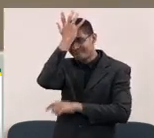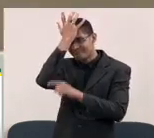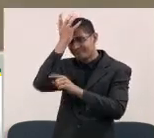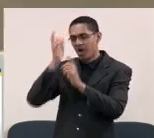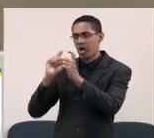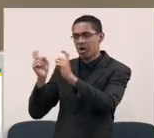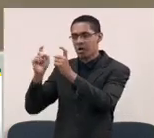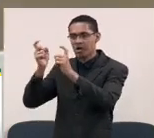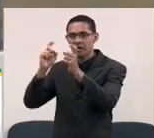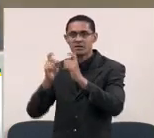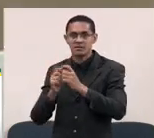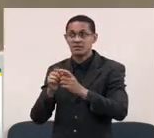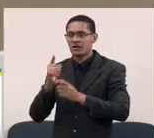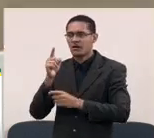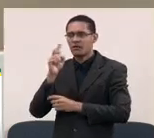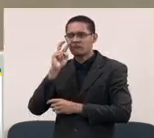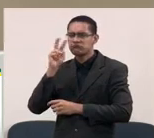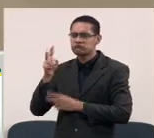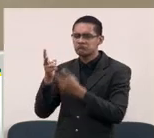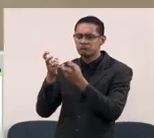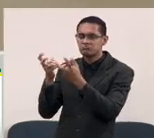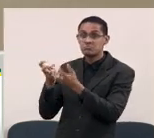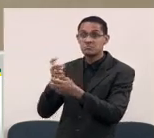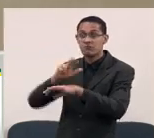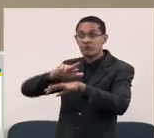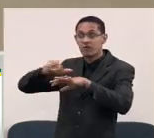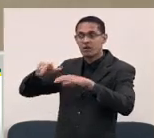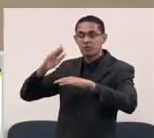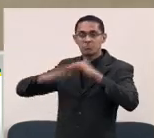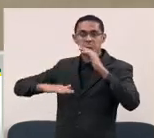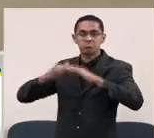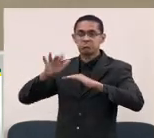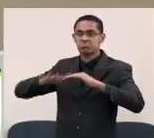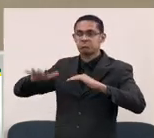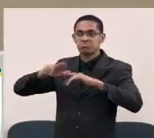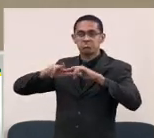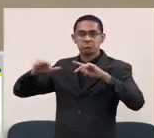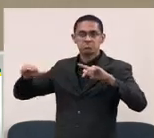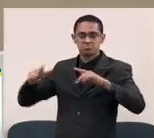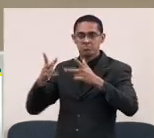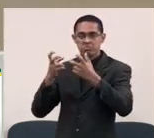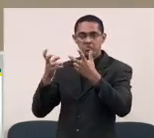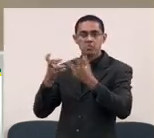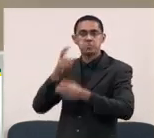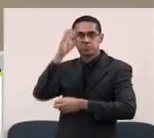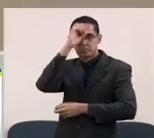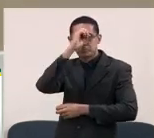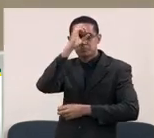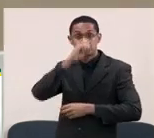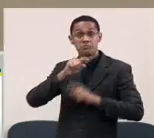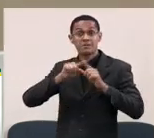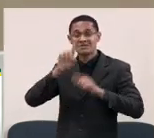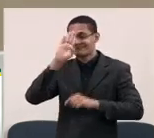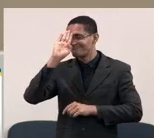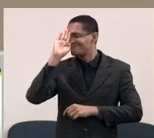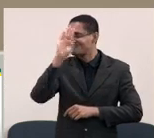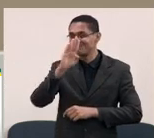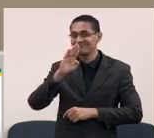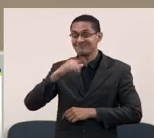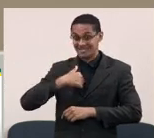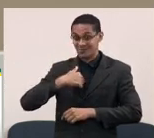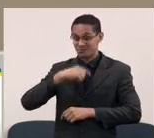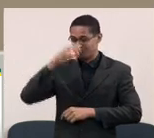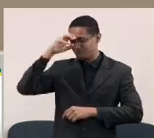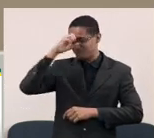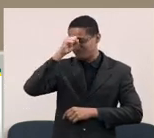ouvi profissionais das mais diversas áreas, mas com quem eu aprendi de verdade, e me